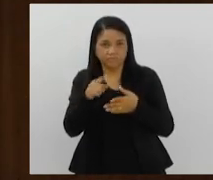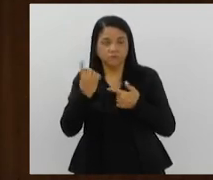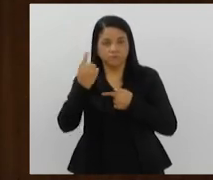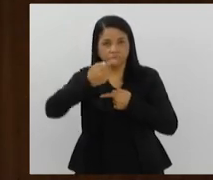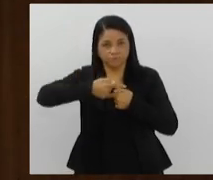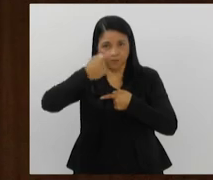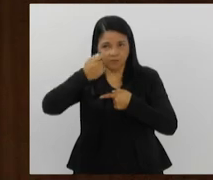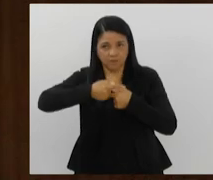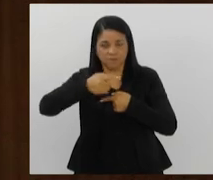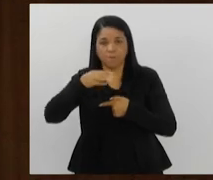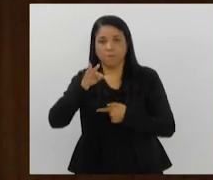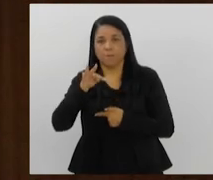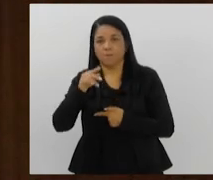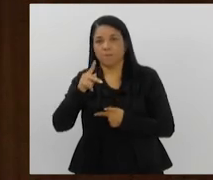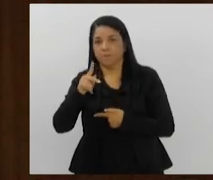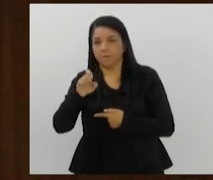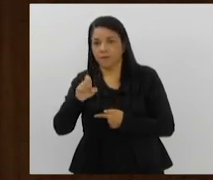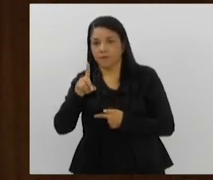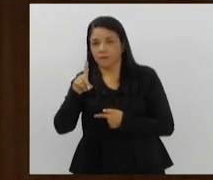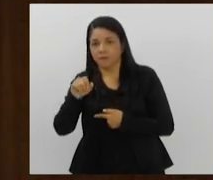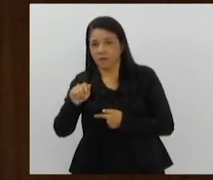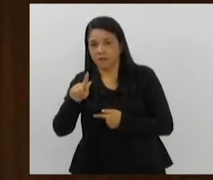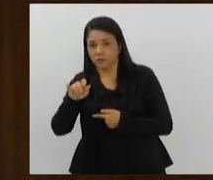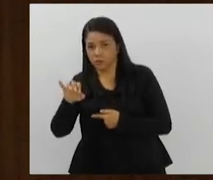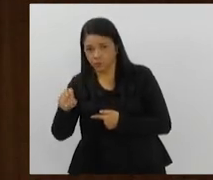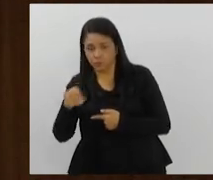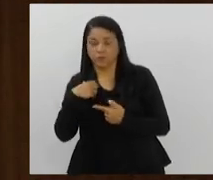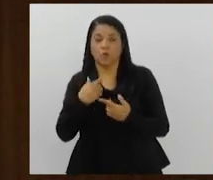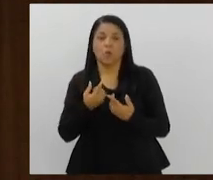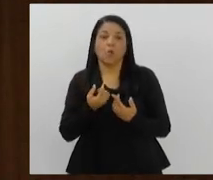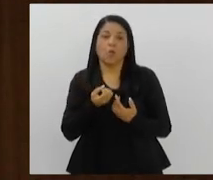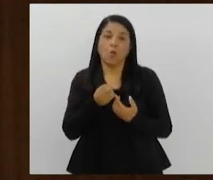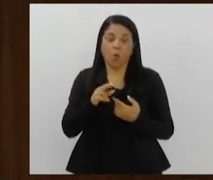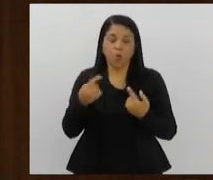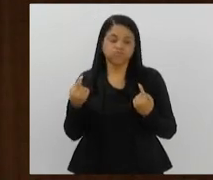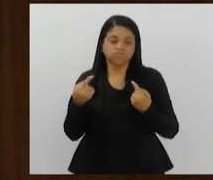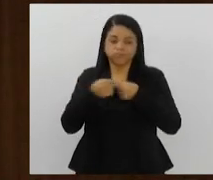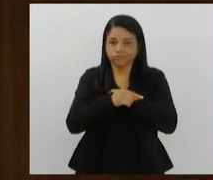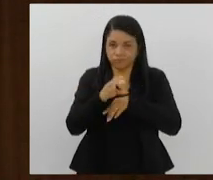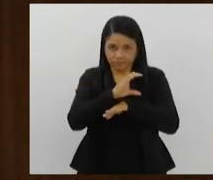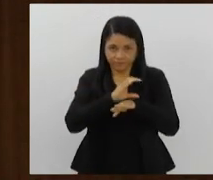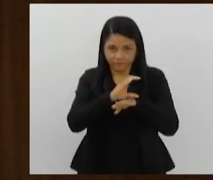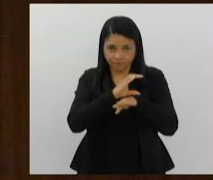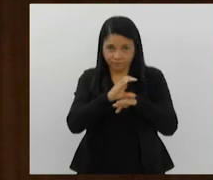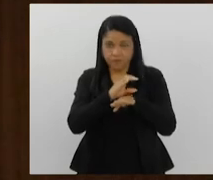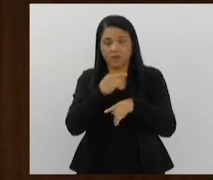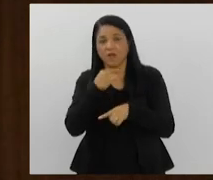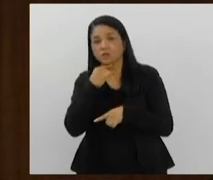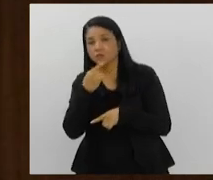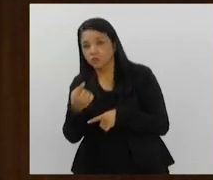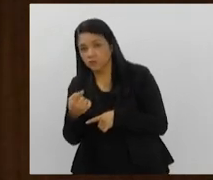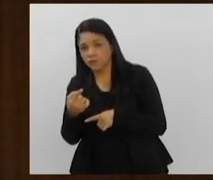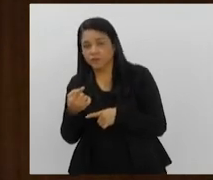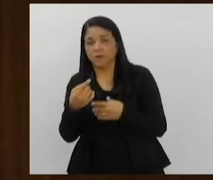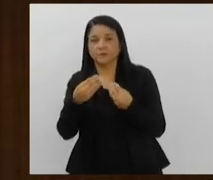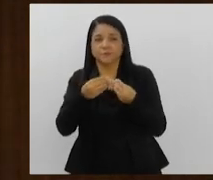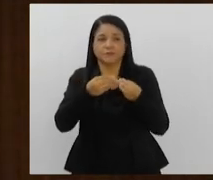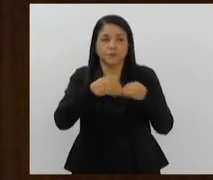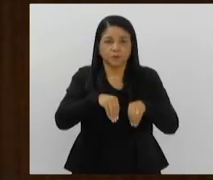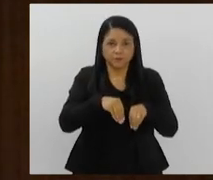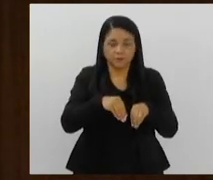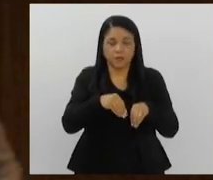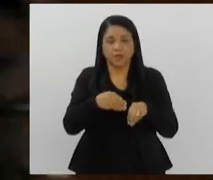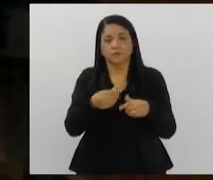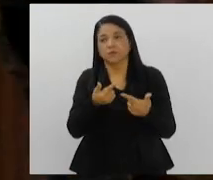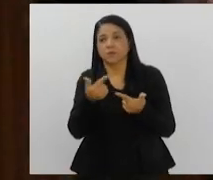CCJ sobre a inconstitucionalidade. Então, há dúvida sobre a inconstitucionalidade, há dúvida sobre prejudicabilidade em relação